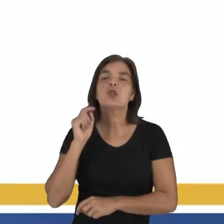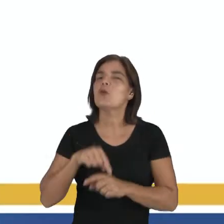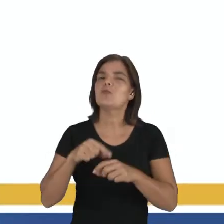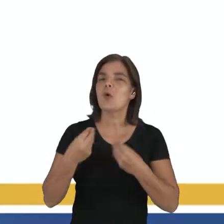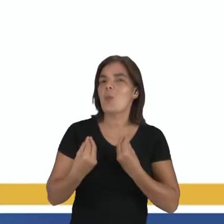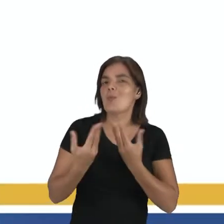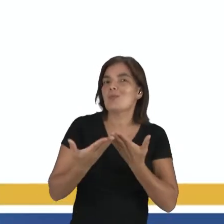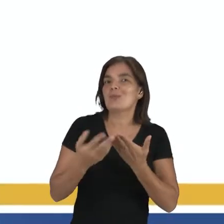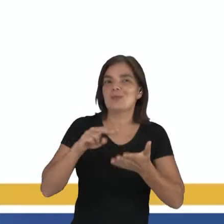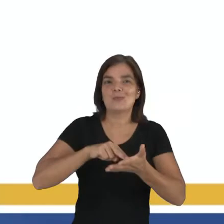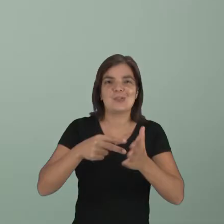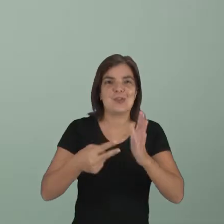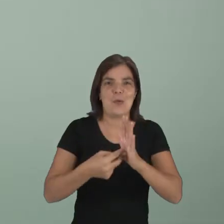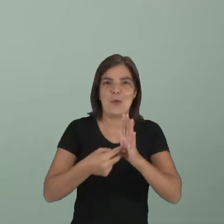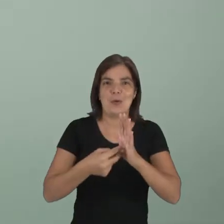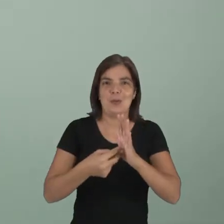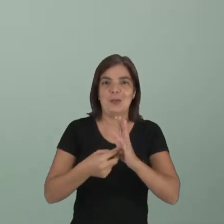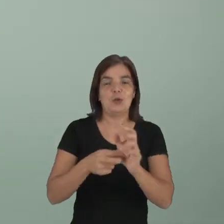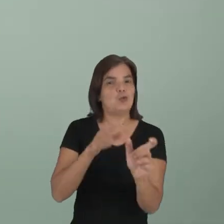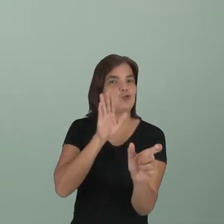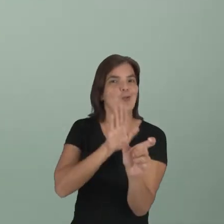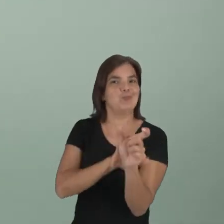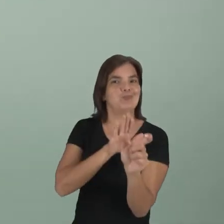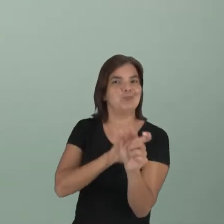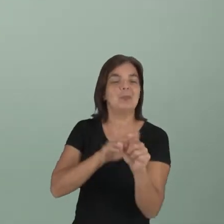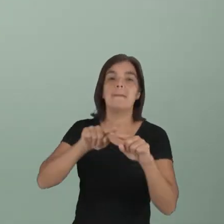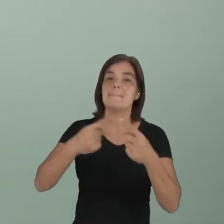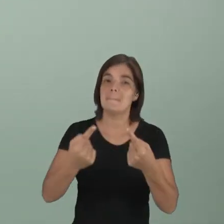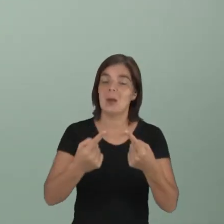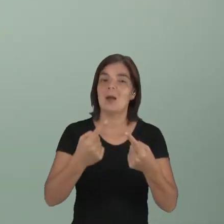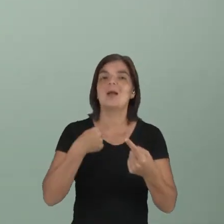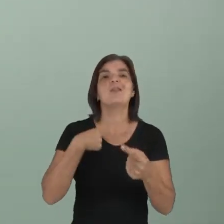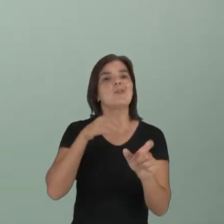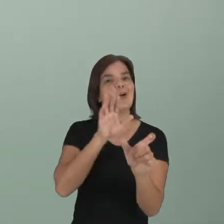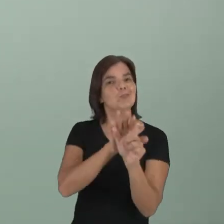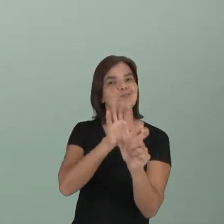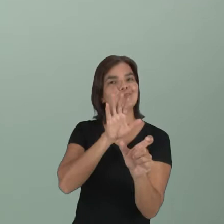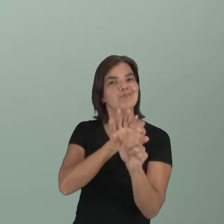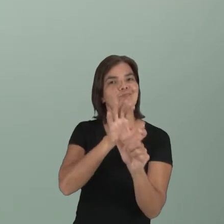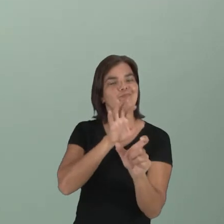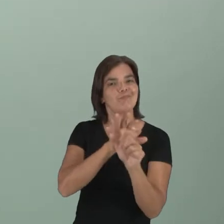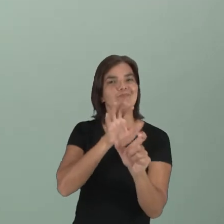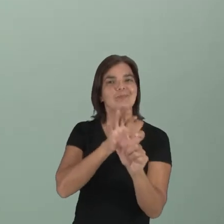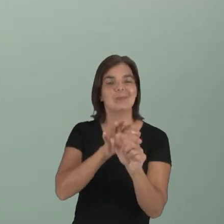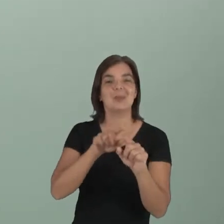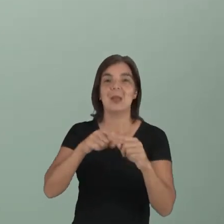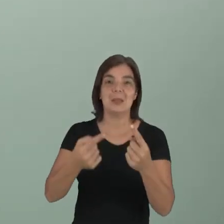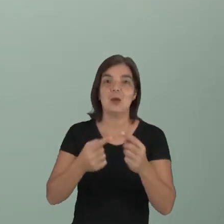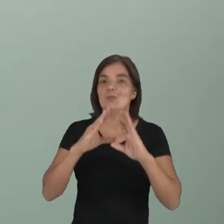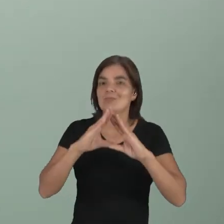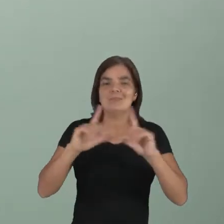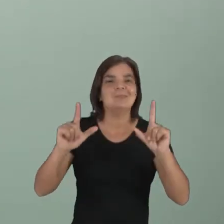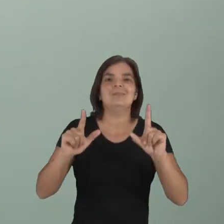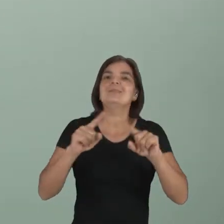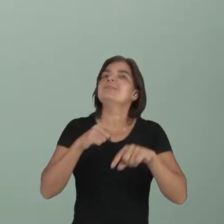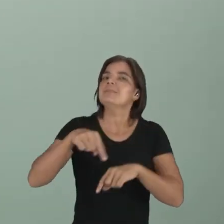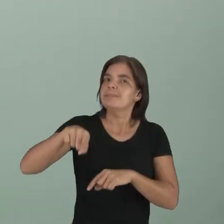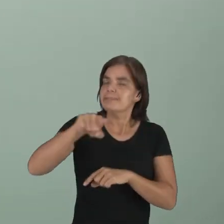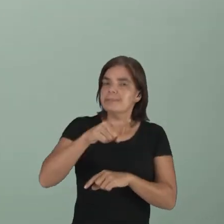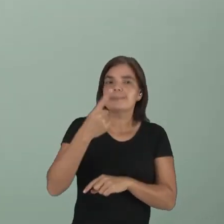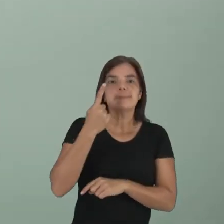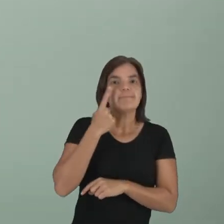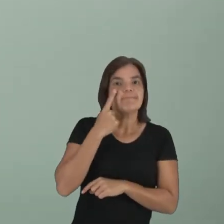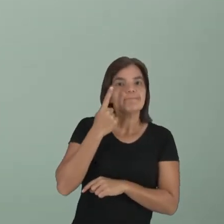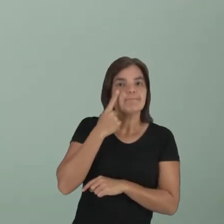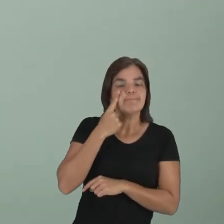vão te dar o sentido de maneira denotativa. Elas vão trazer a subjetividade. Não estará claro. Você